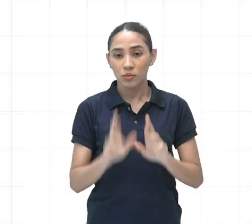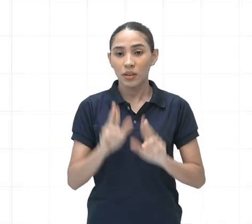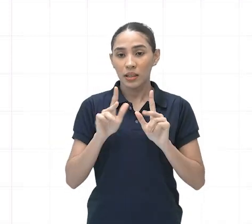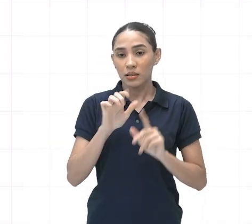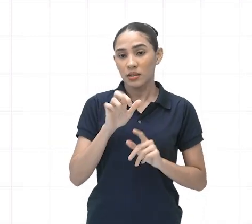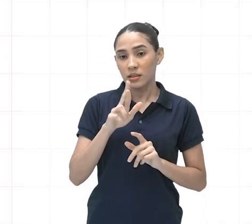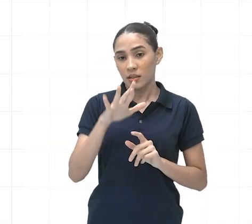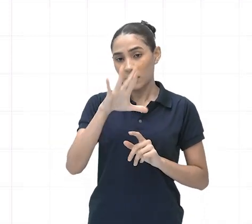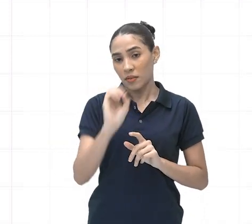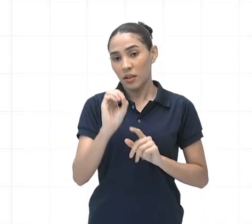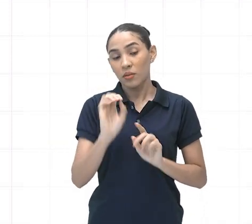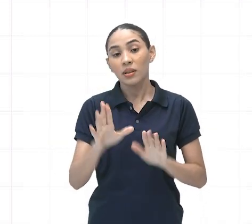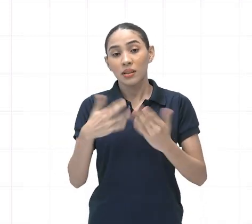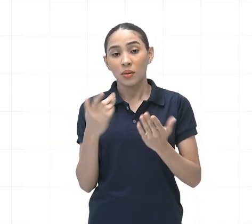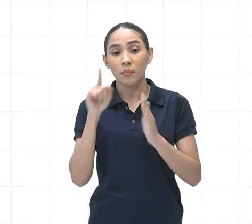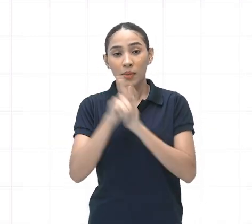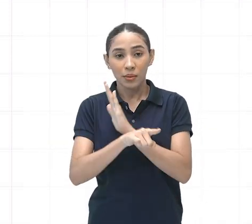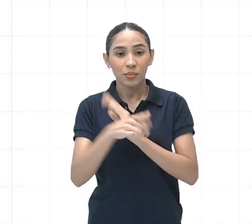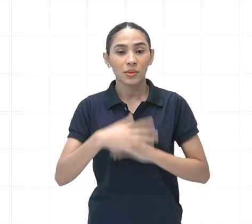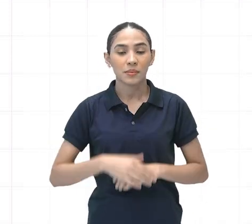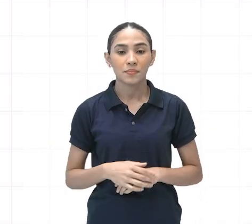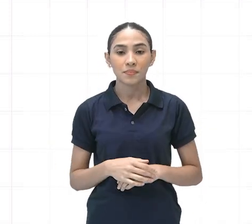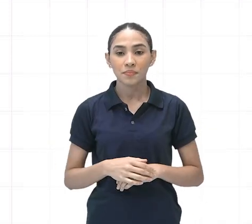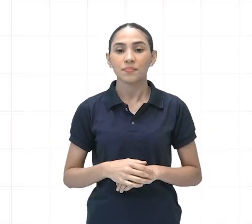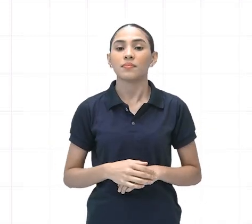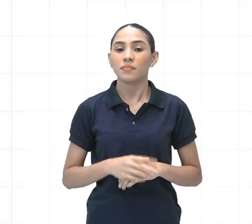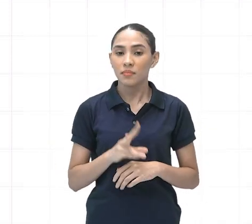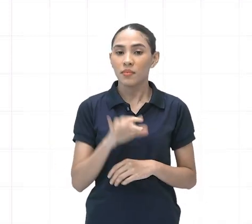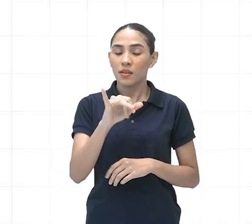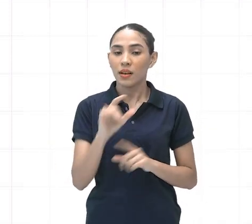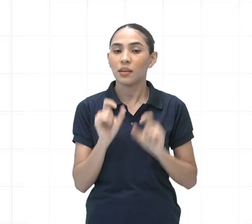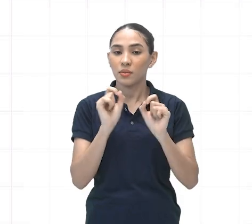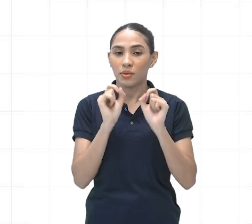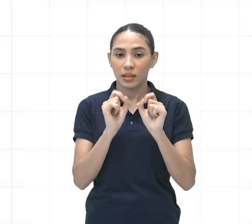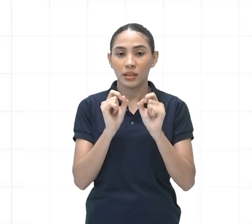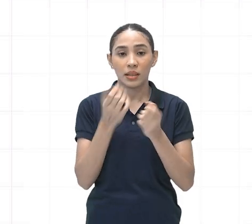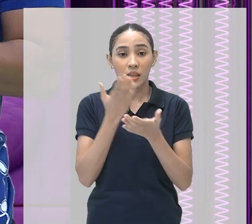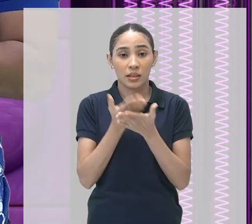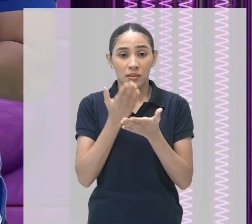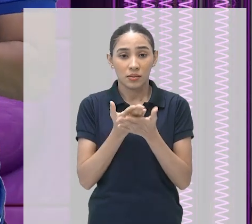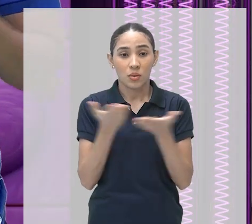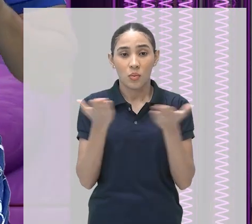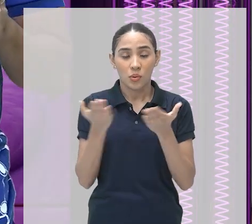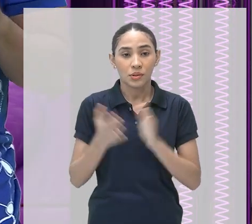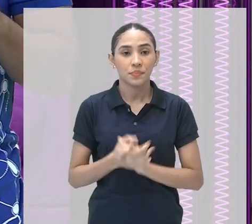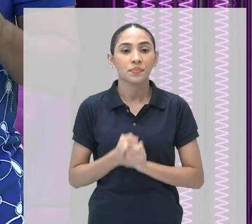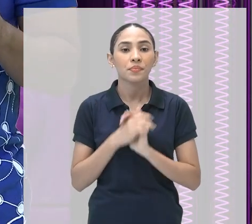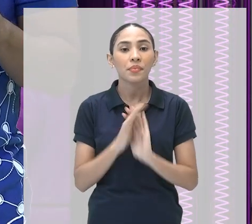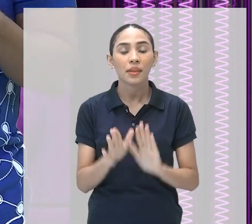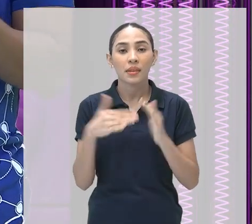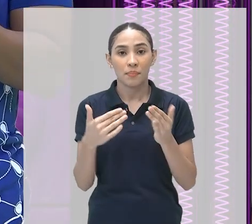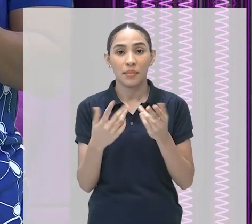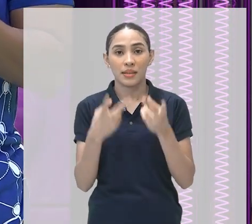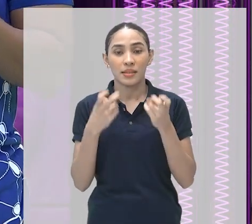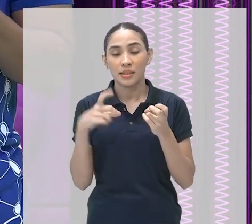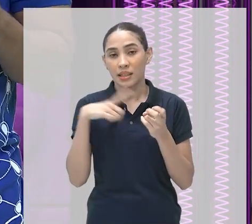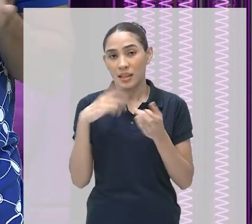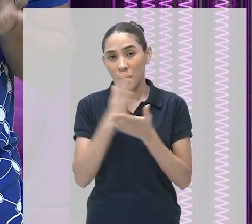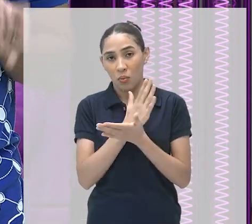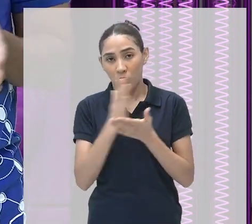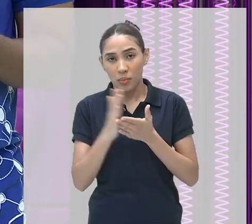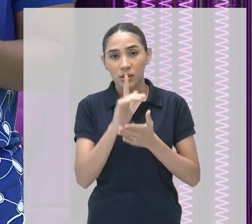Everton? Então, essa é a pergunta que vai motivar essa aula. Então, preste atenção que existem